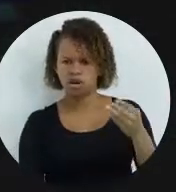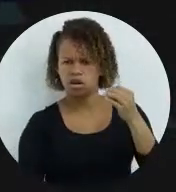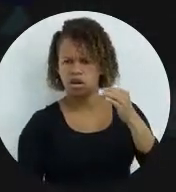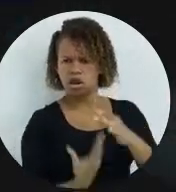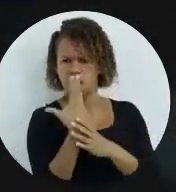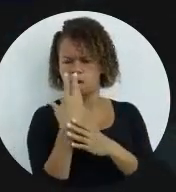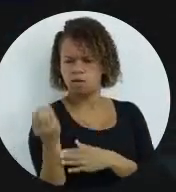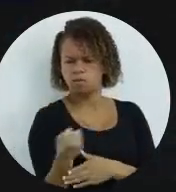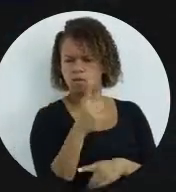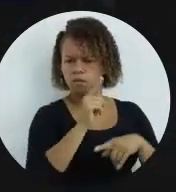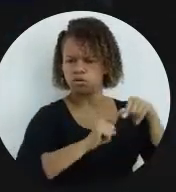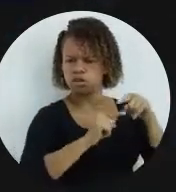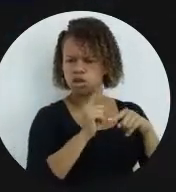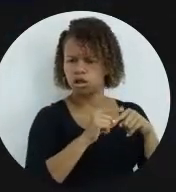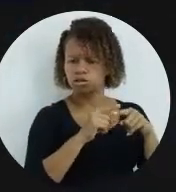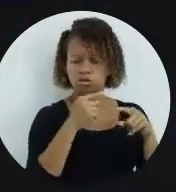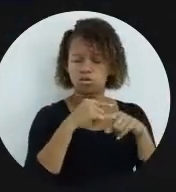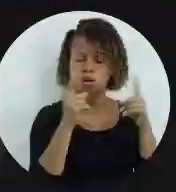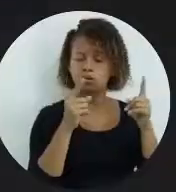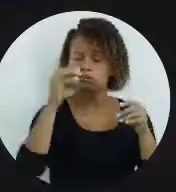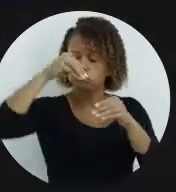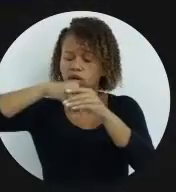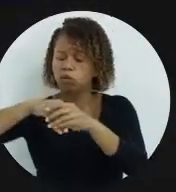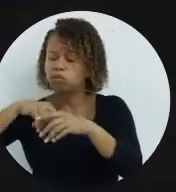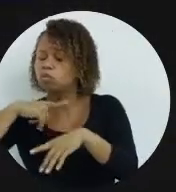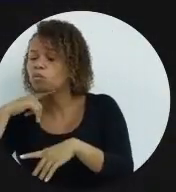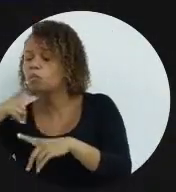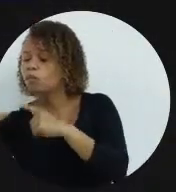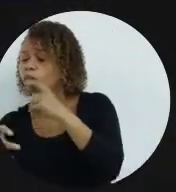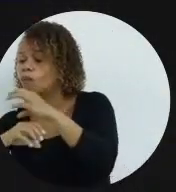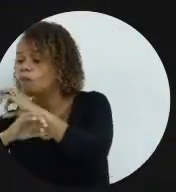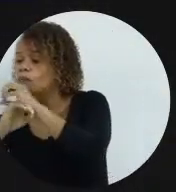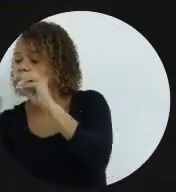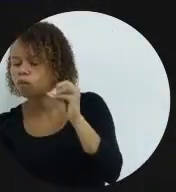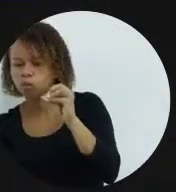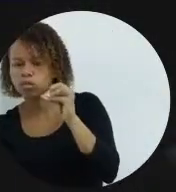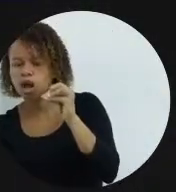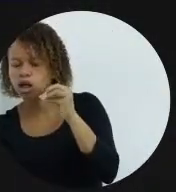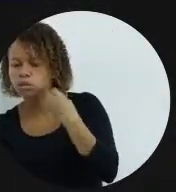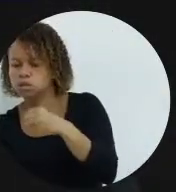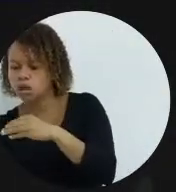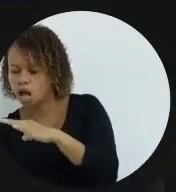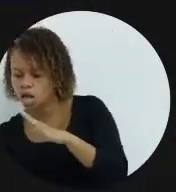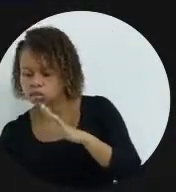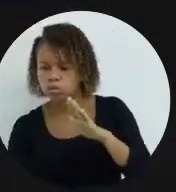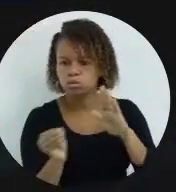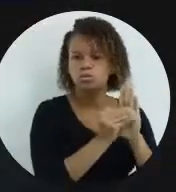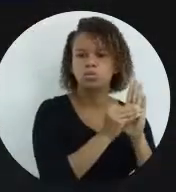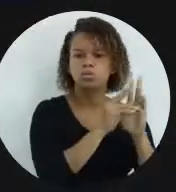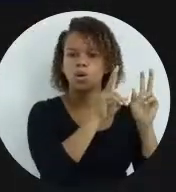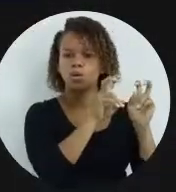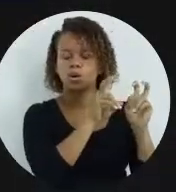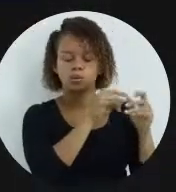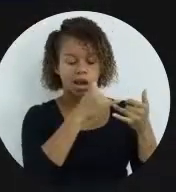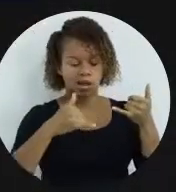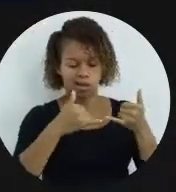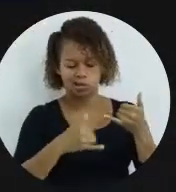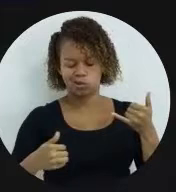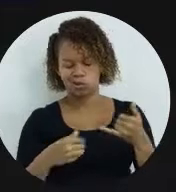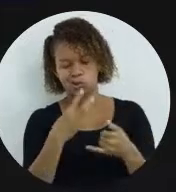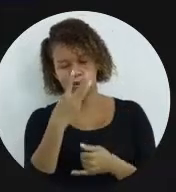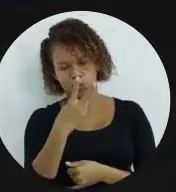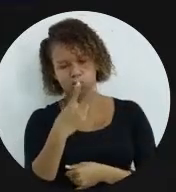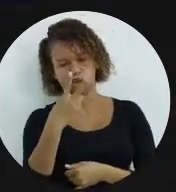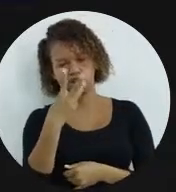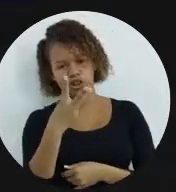variável aluno. Só que dentro dele não tem nada. A gente precisa adicionar o seu conteúdo. Então, na linha 2, 3,